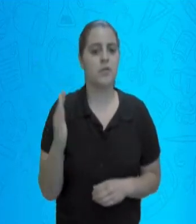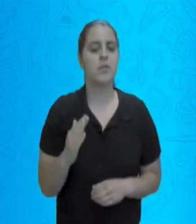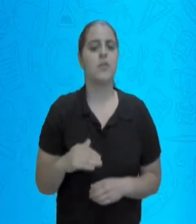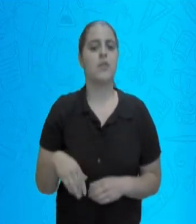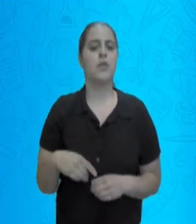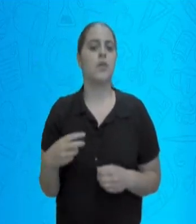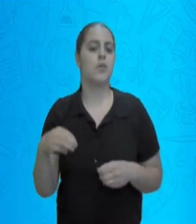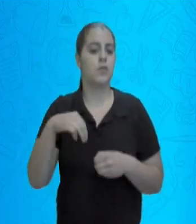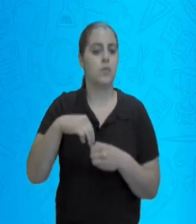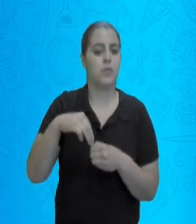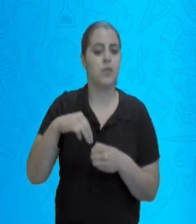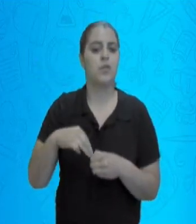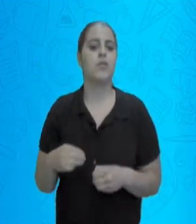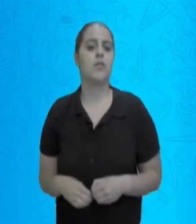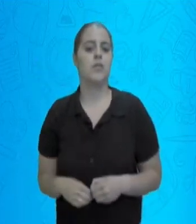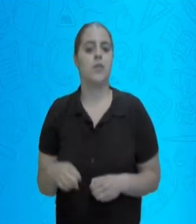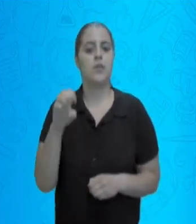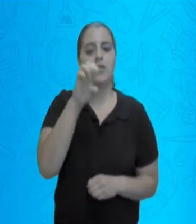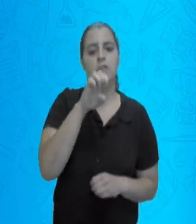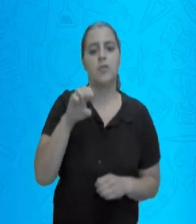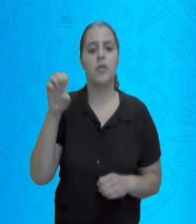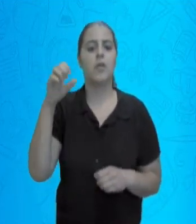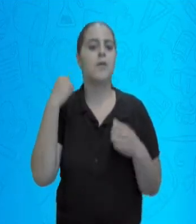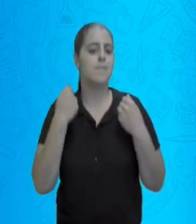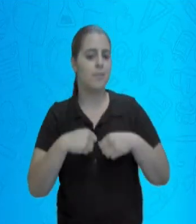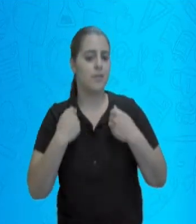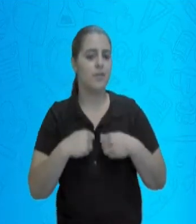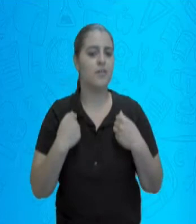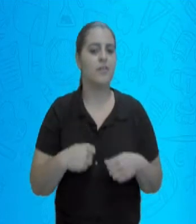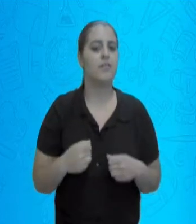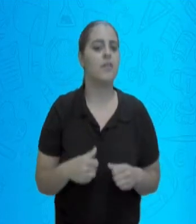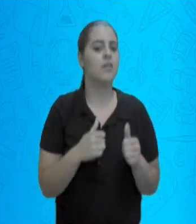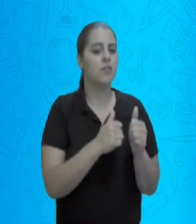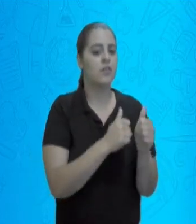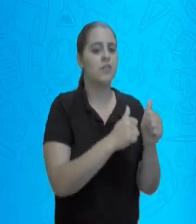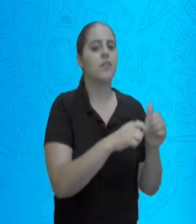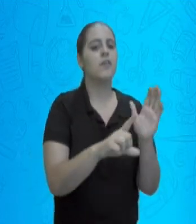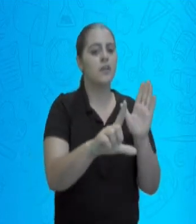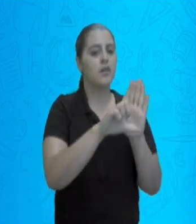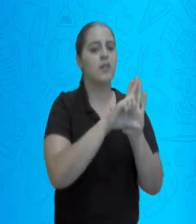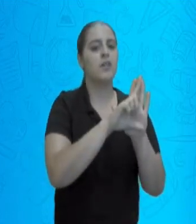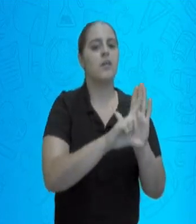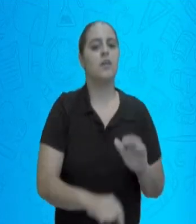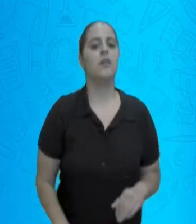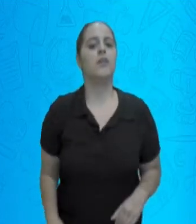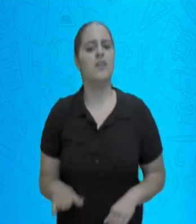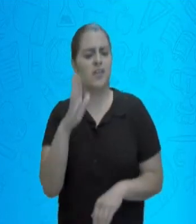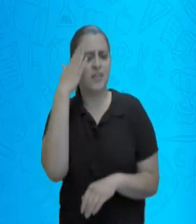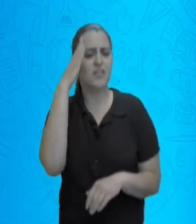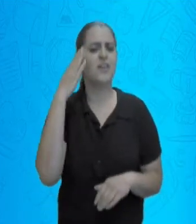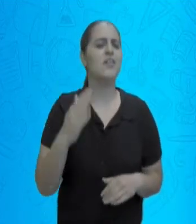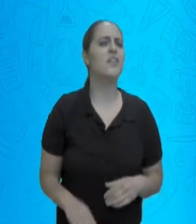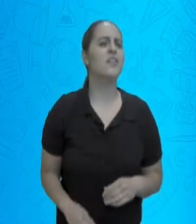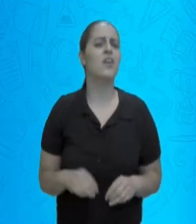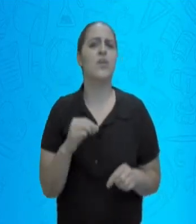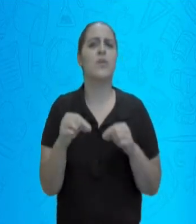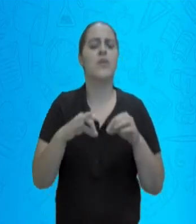deste município, deste estado, eu preciso seguir as leis e o que